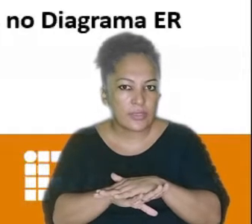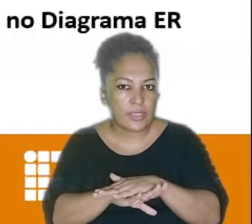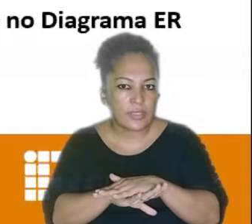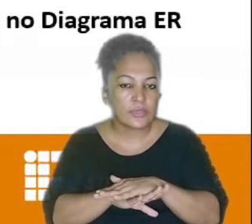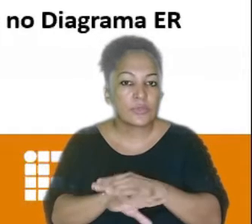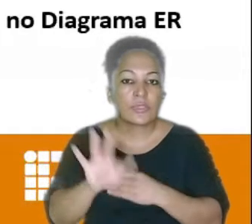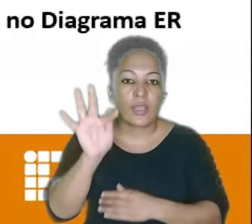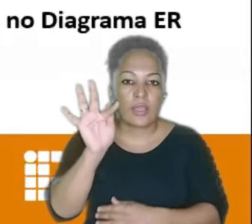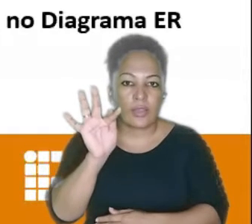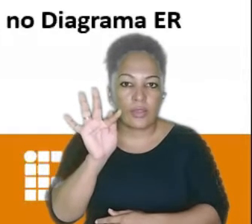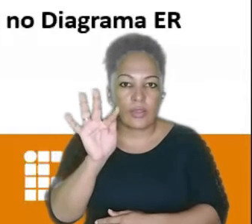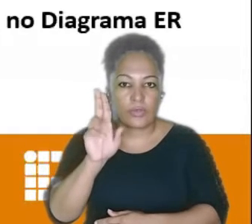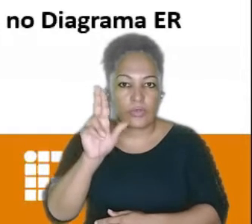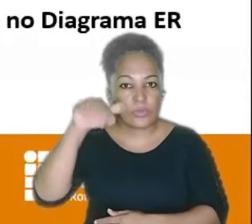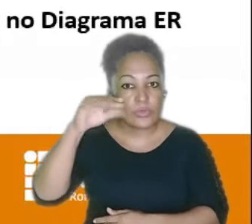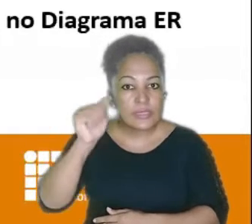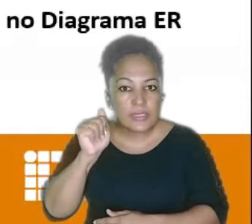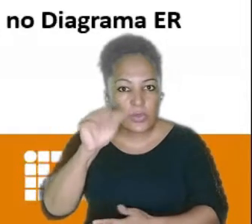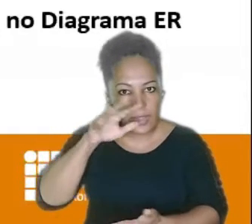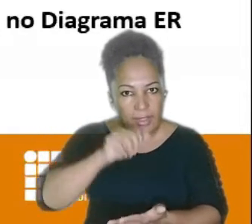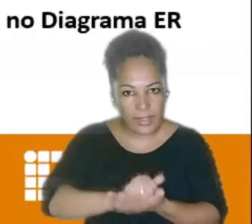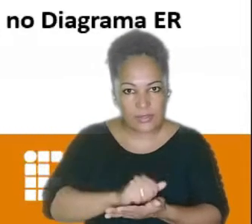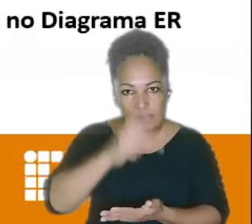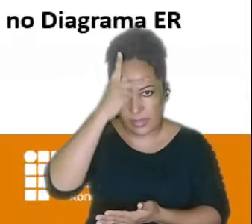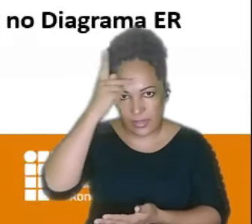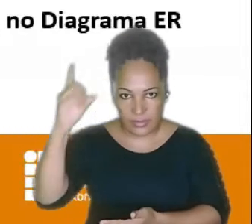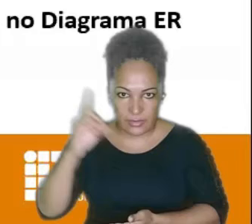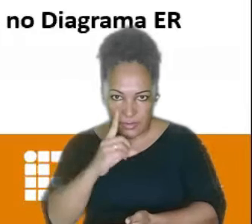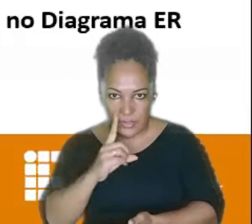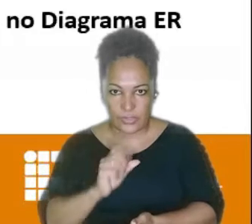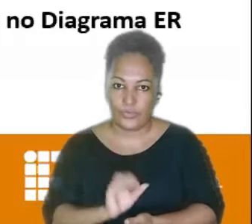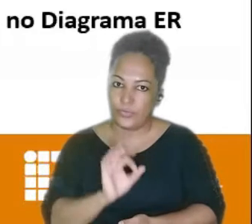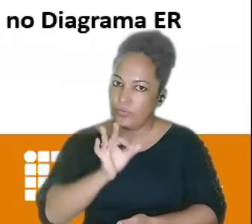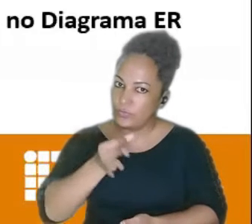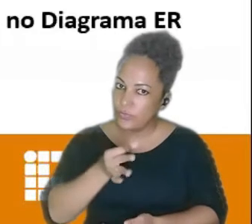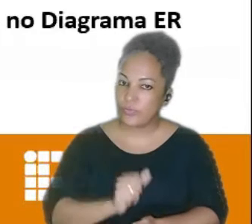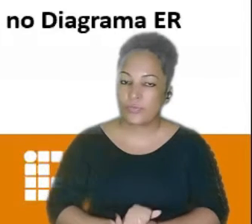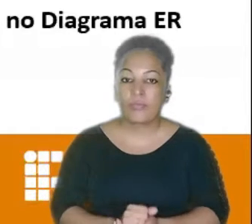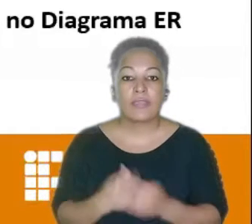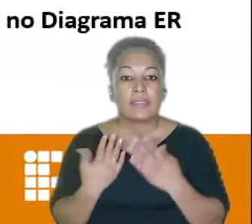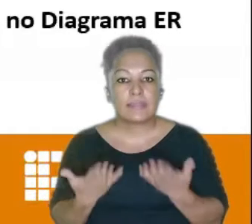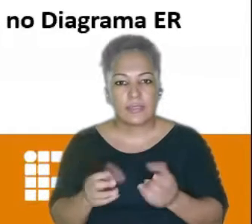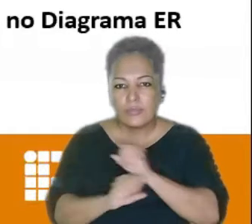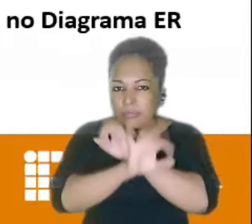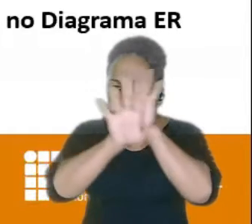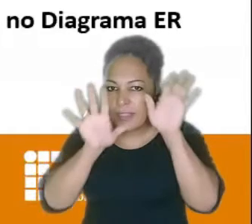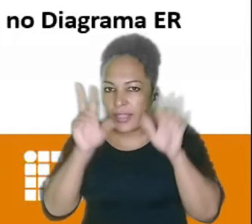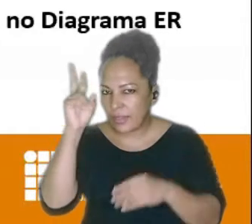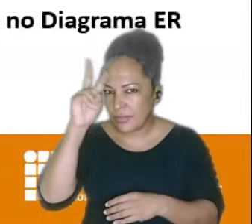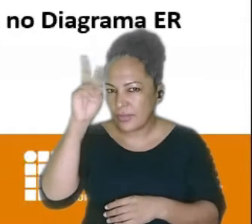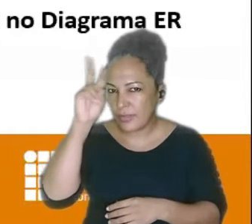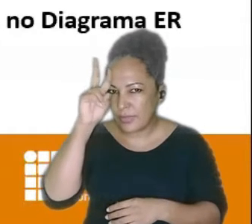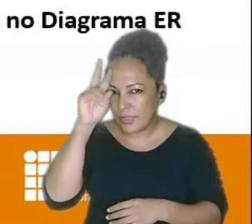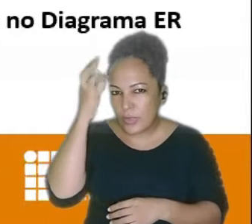armazenado da função cadastrar cliente é o cliente. Então, está claro?